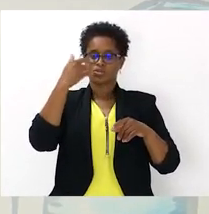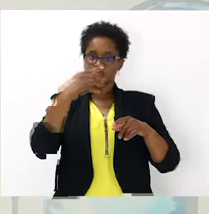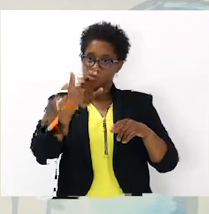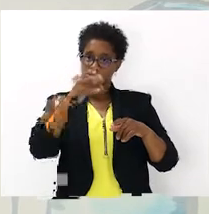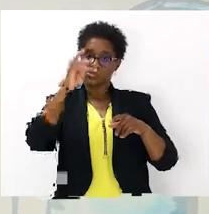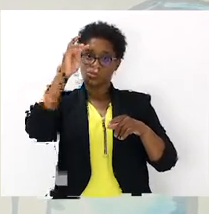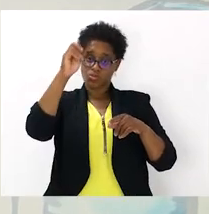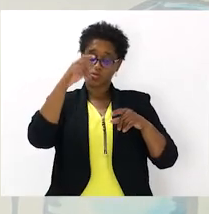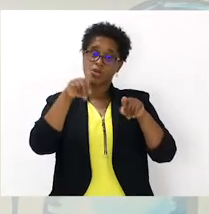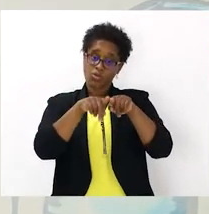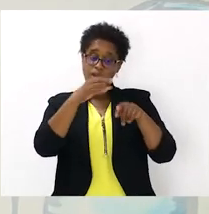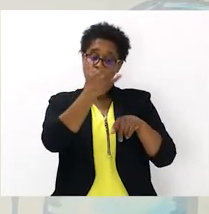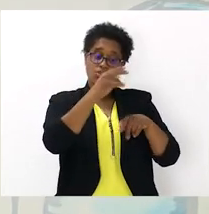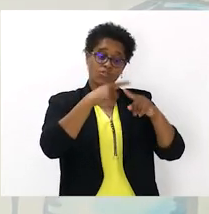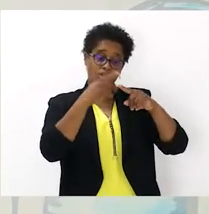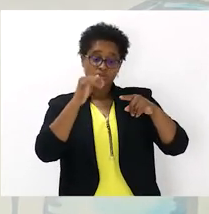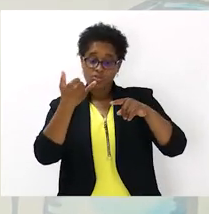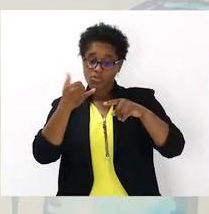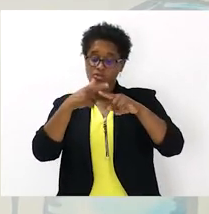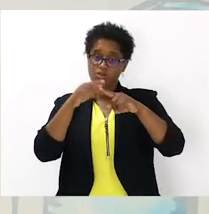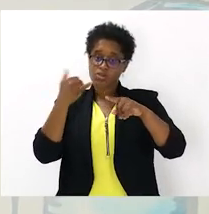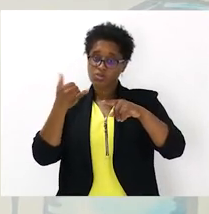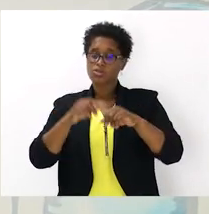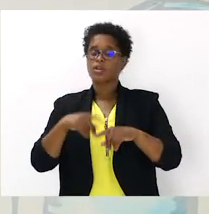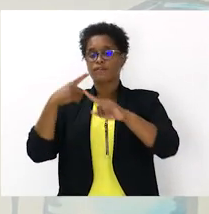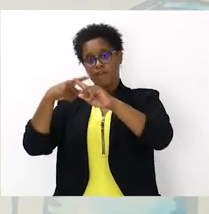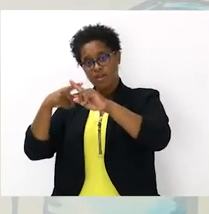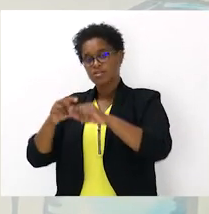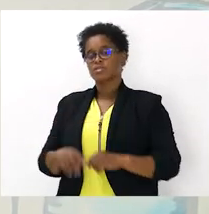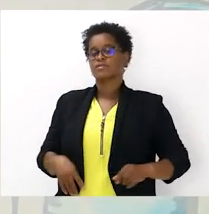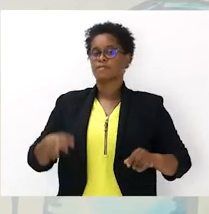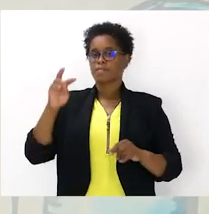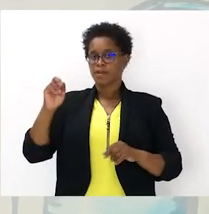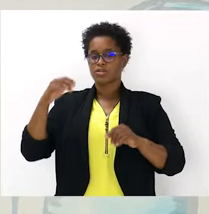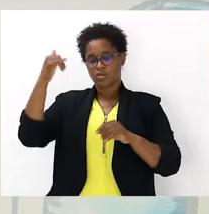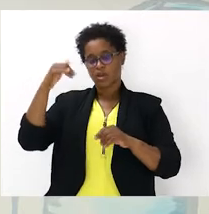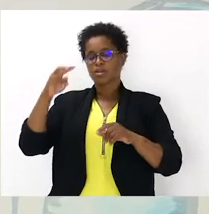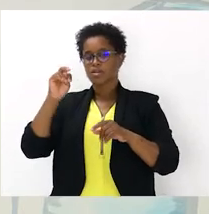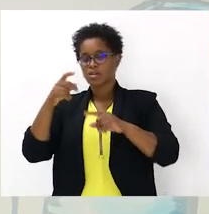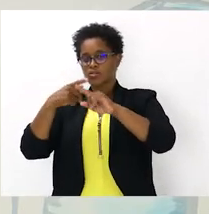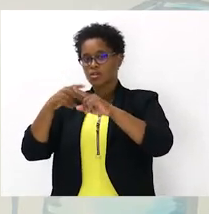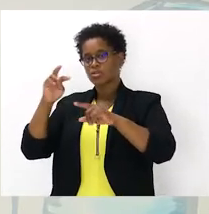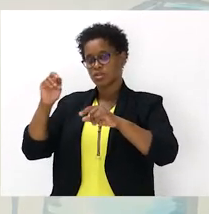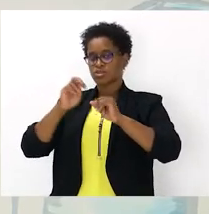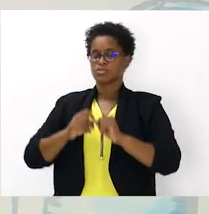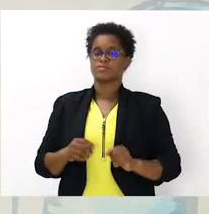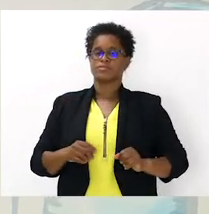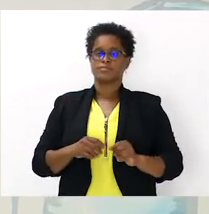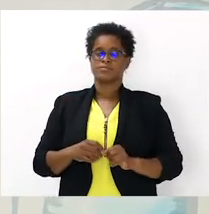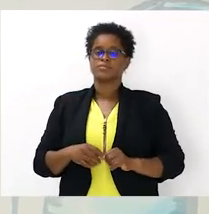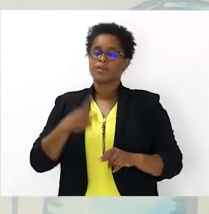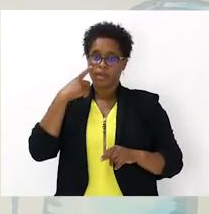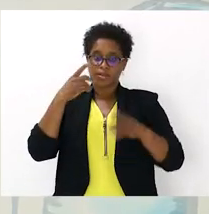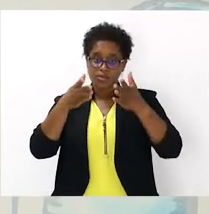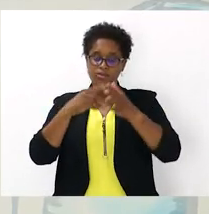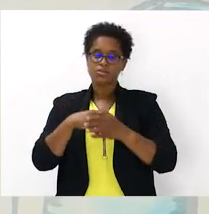2 vezes 2, vezes 3 ao quadrado, 3 vezes 3.